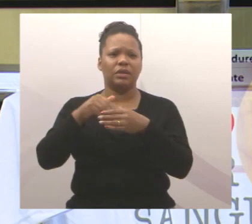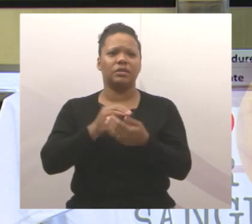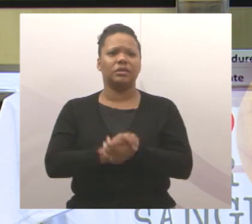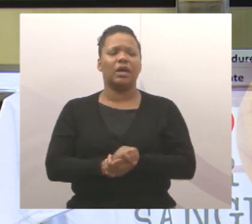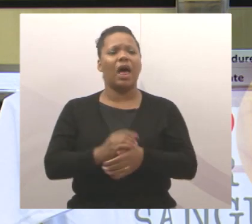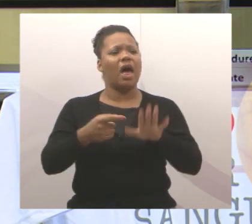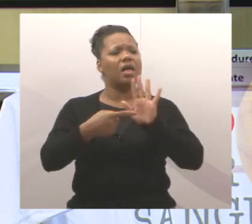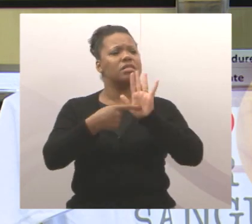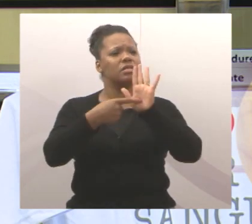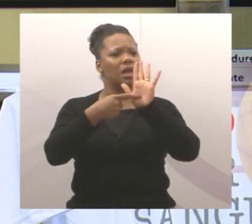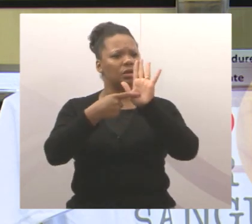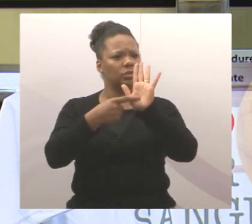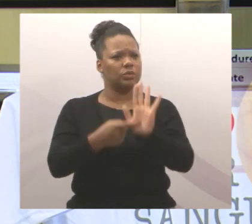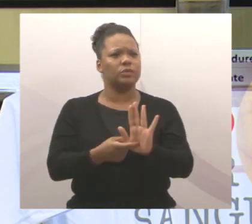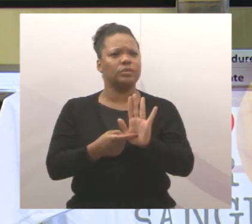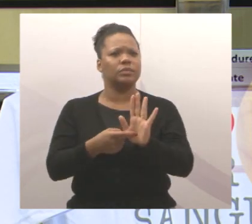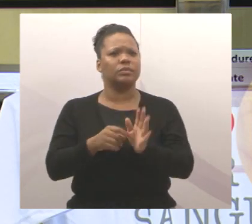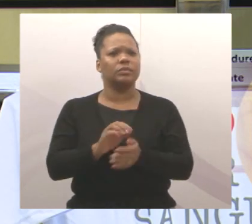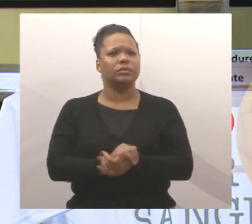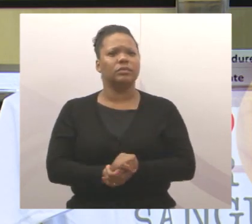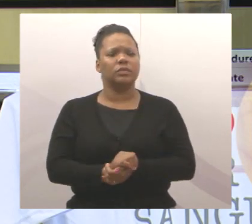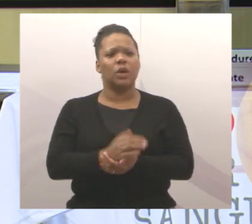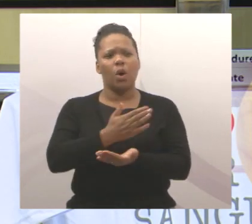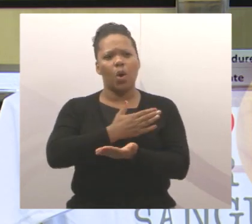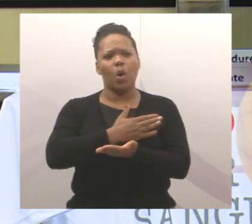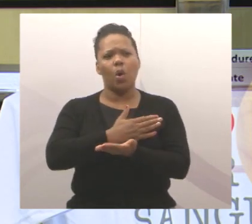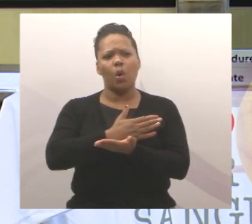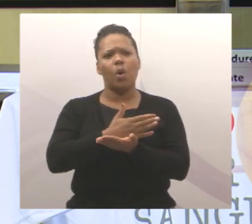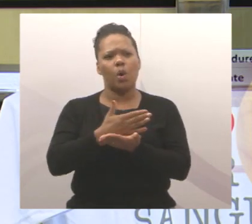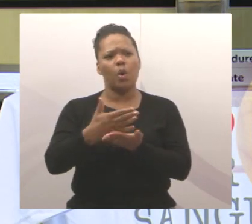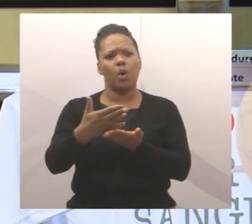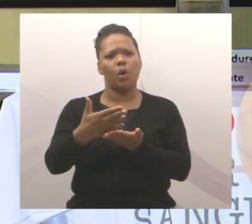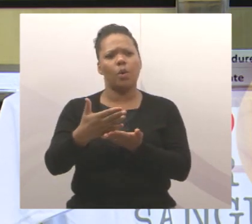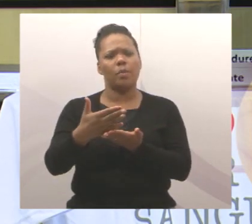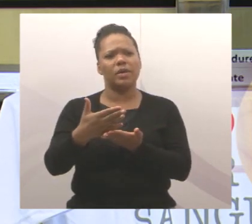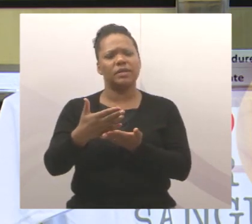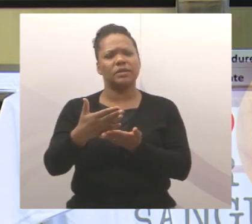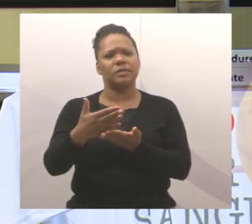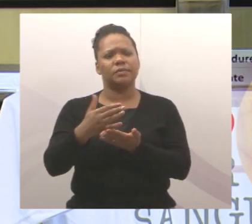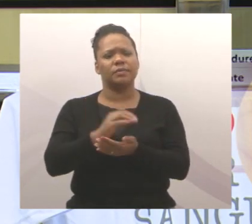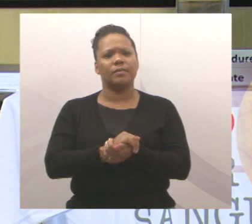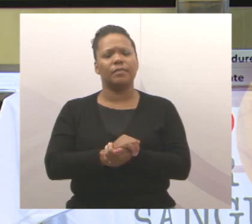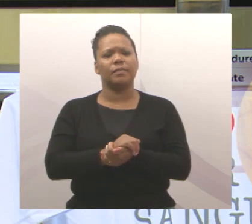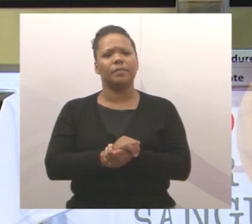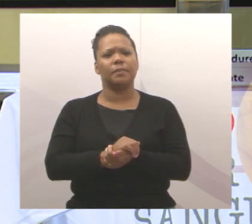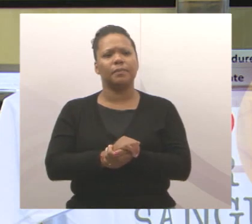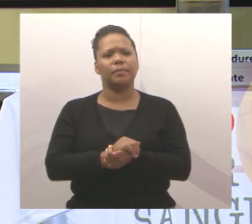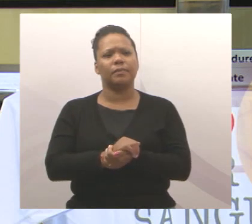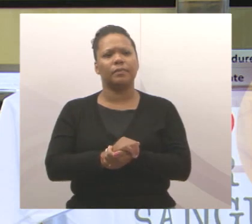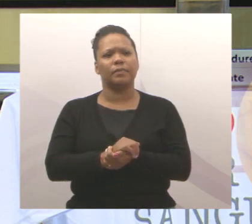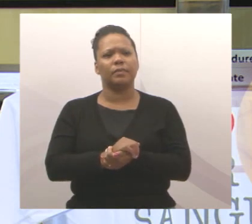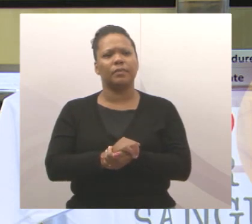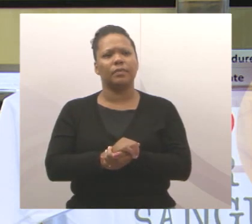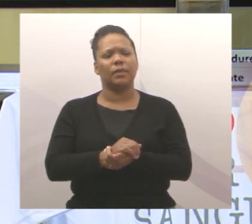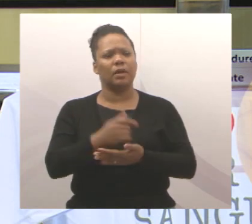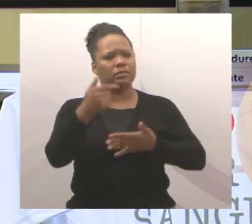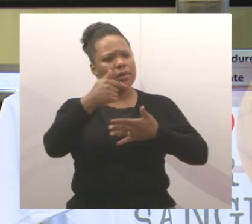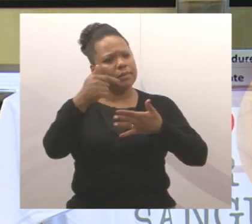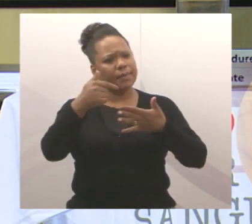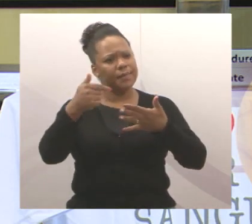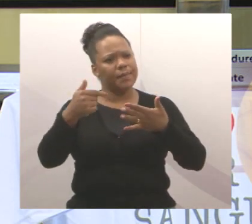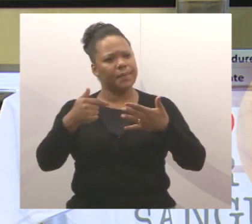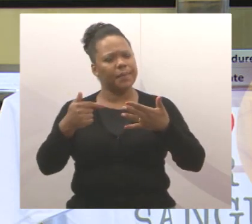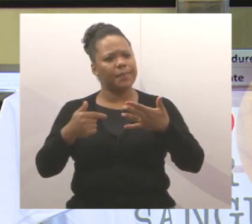da denúncia, seja determinado o início da instrução, designando os atos, diligências e